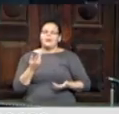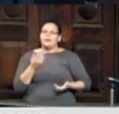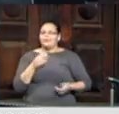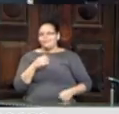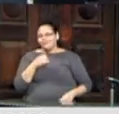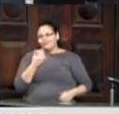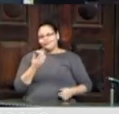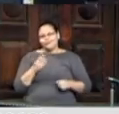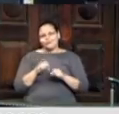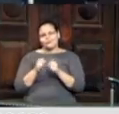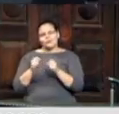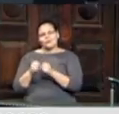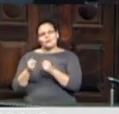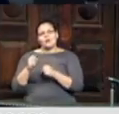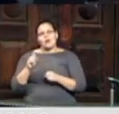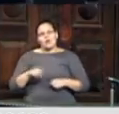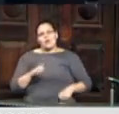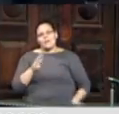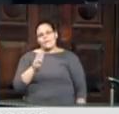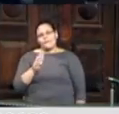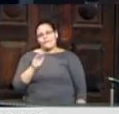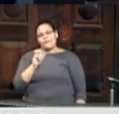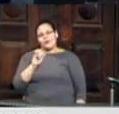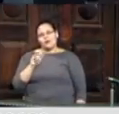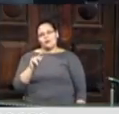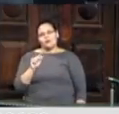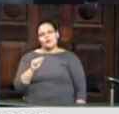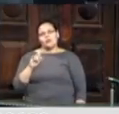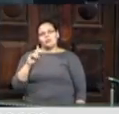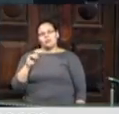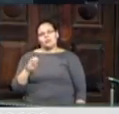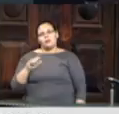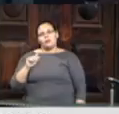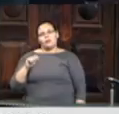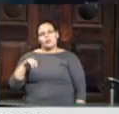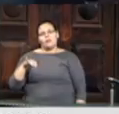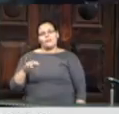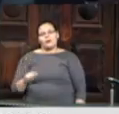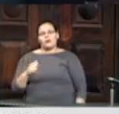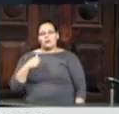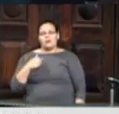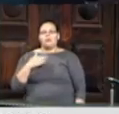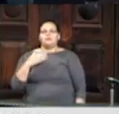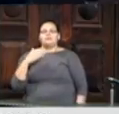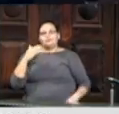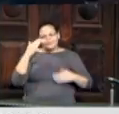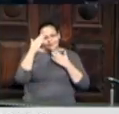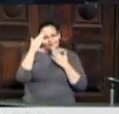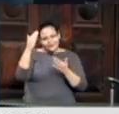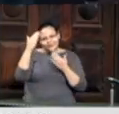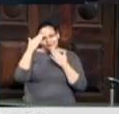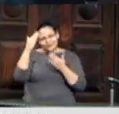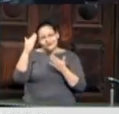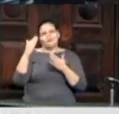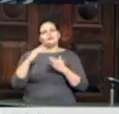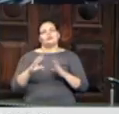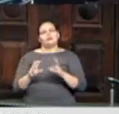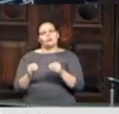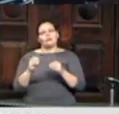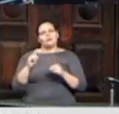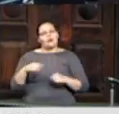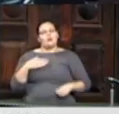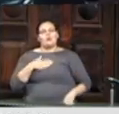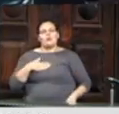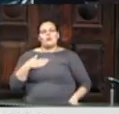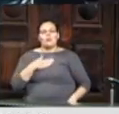imperdoável, Baía de Guanabara. Portanto, eu agradeço com grande penhor toda esta